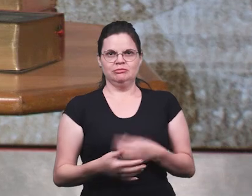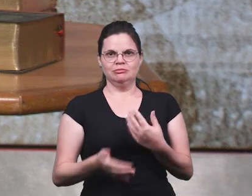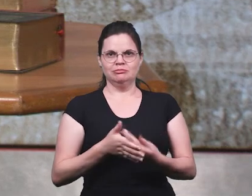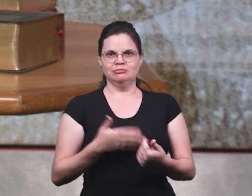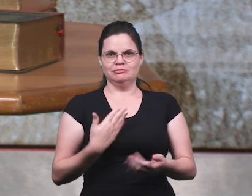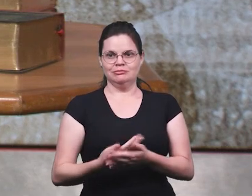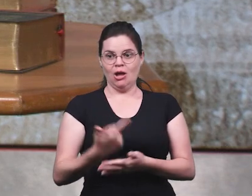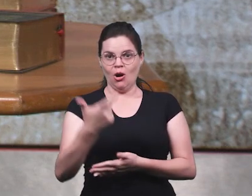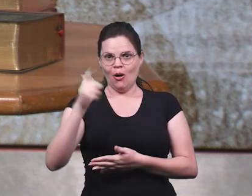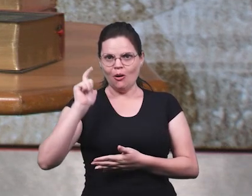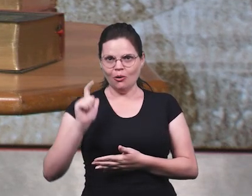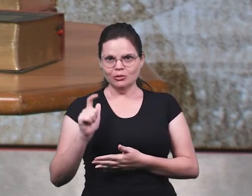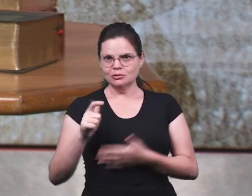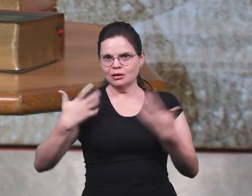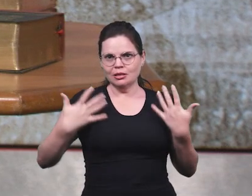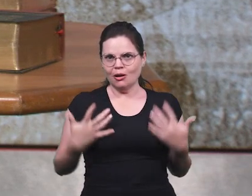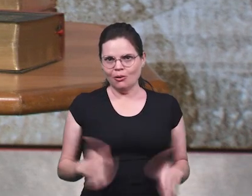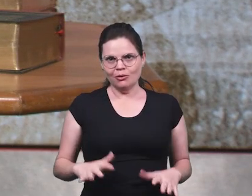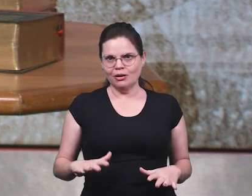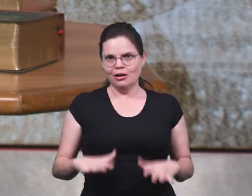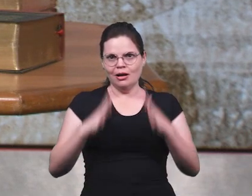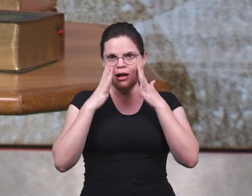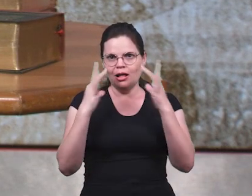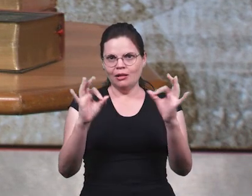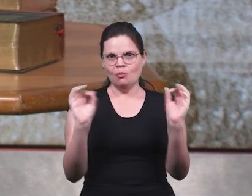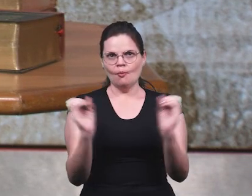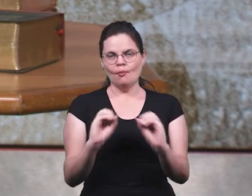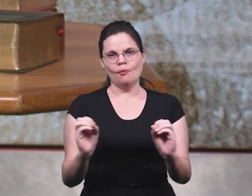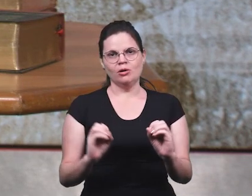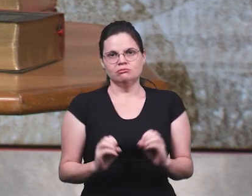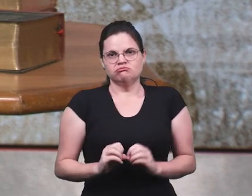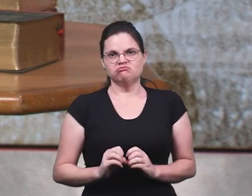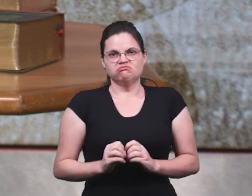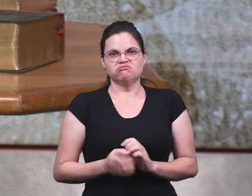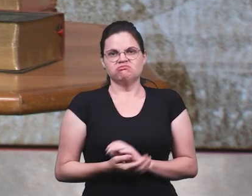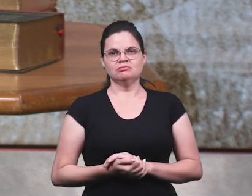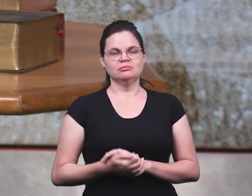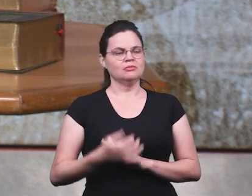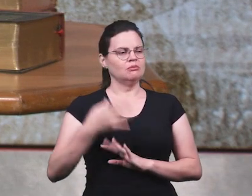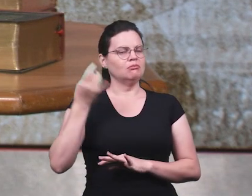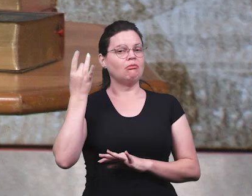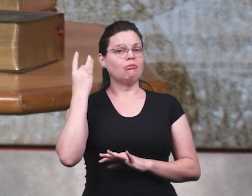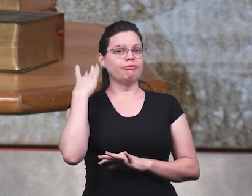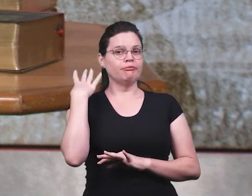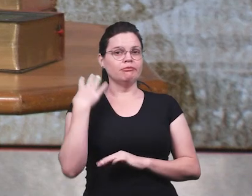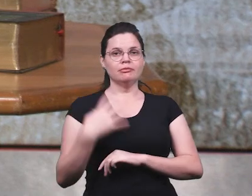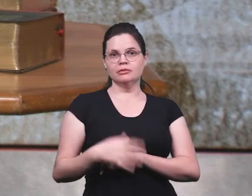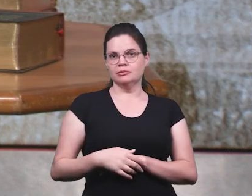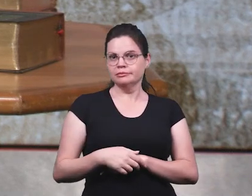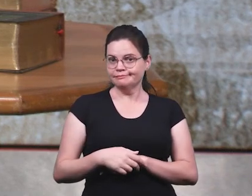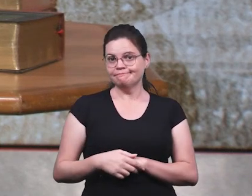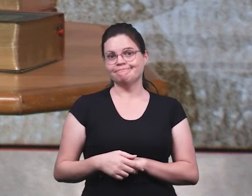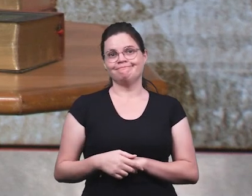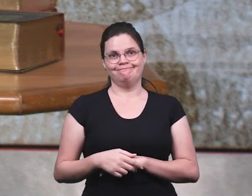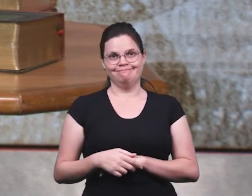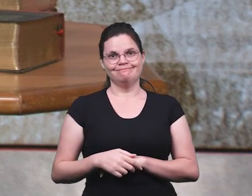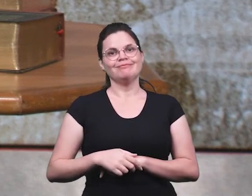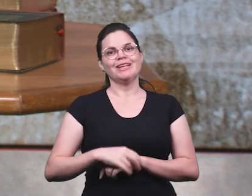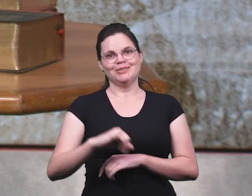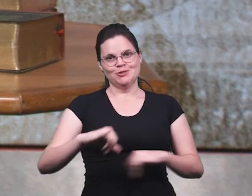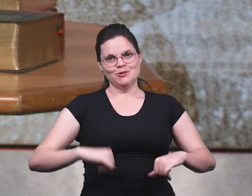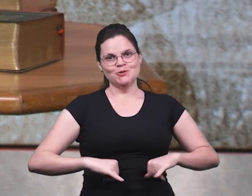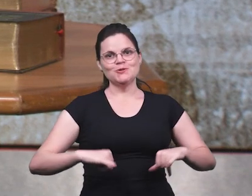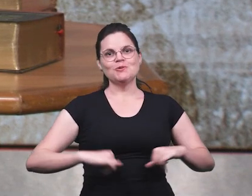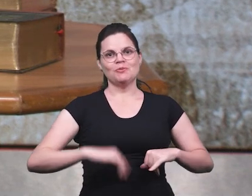aplicado a palavra do Senhor ao seu coração, não deram ouvidos à palavra do Senhor e sofrerão